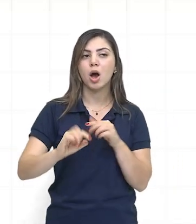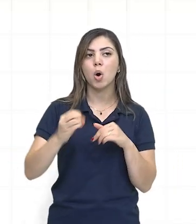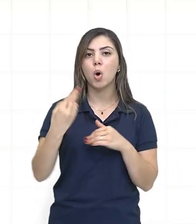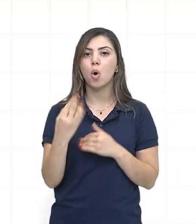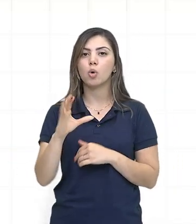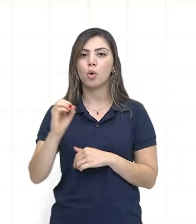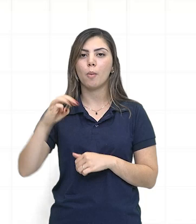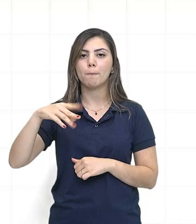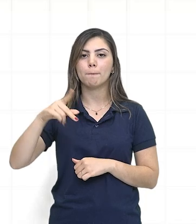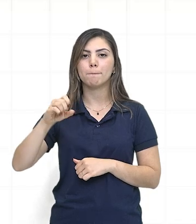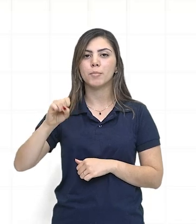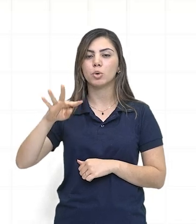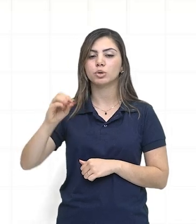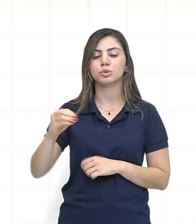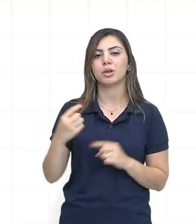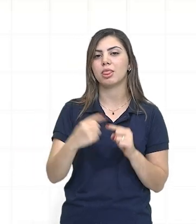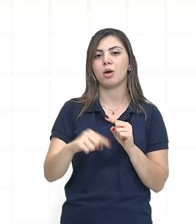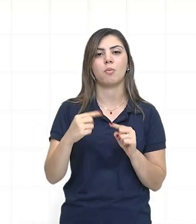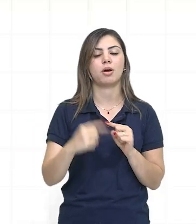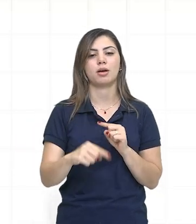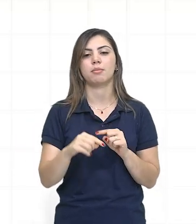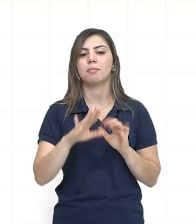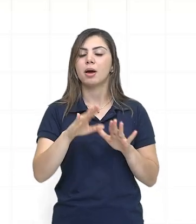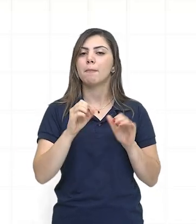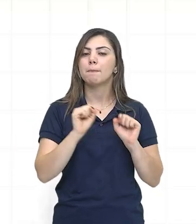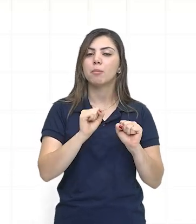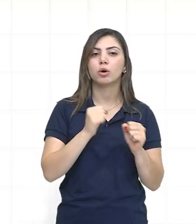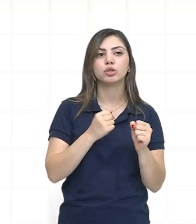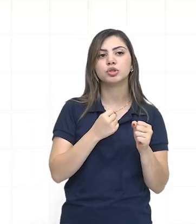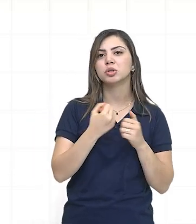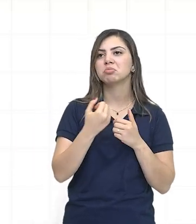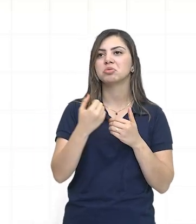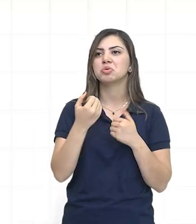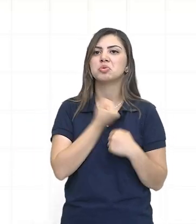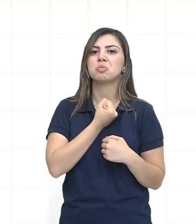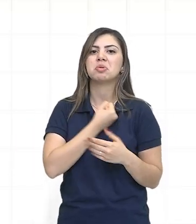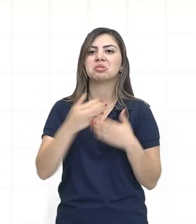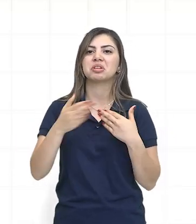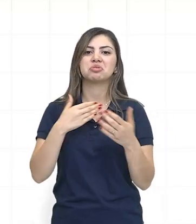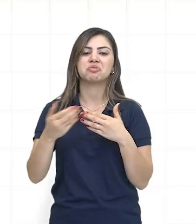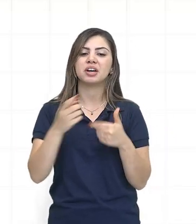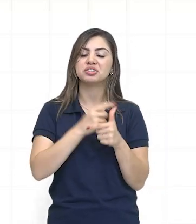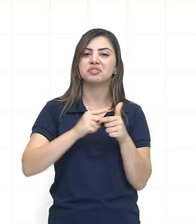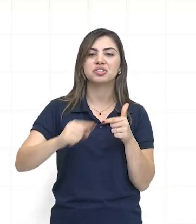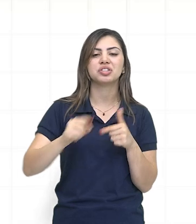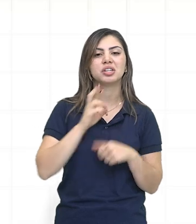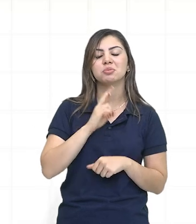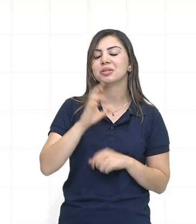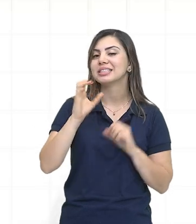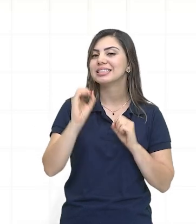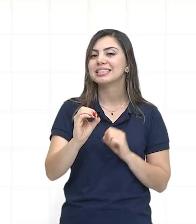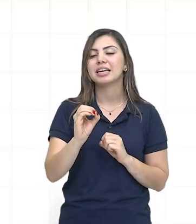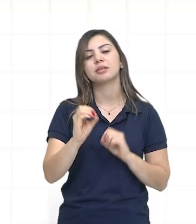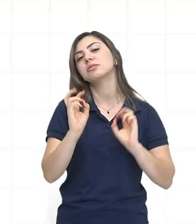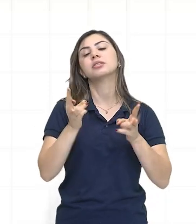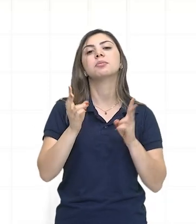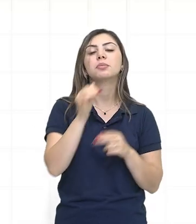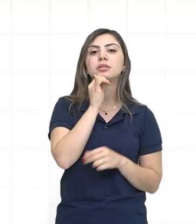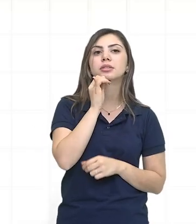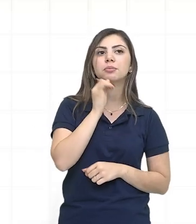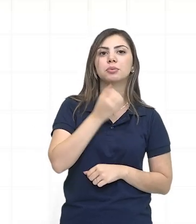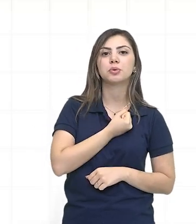pode ser dividido por qualquer outro número que sempre vai dar 0. Se eu pegar o 0, dividir por